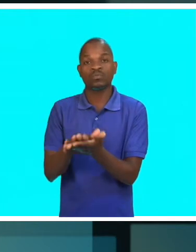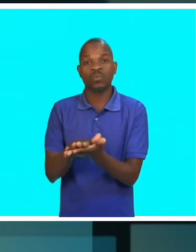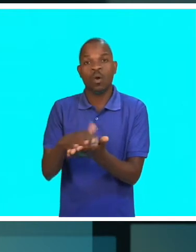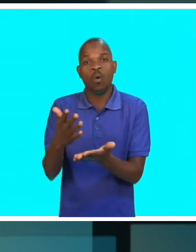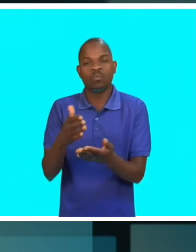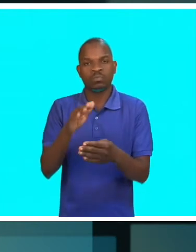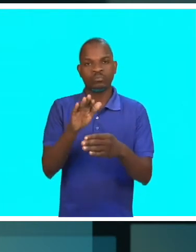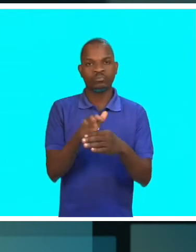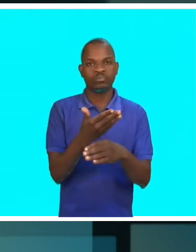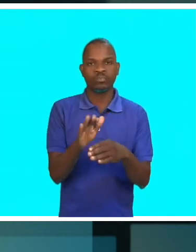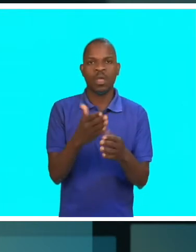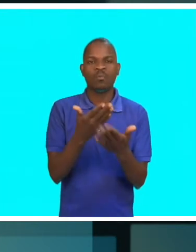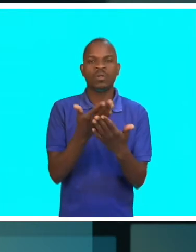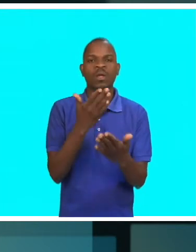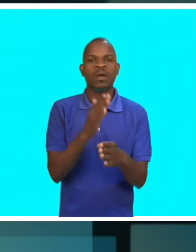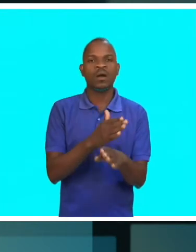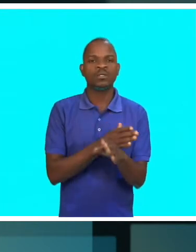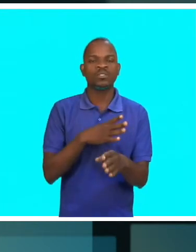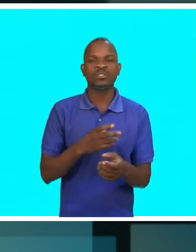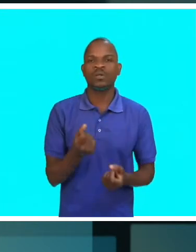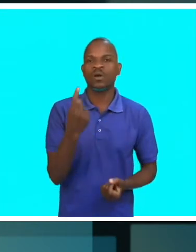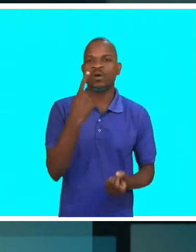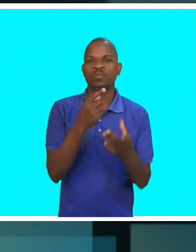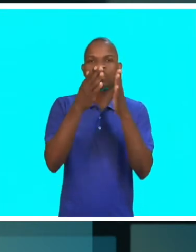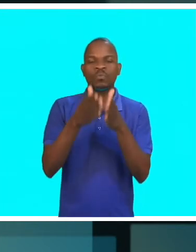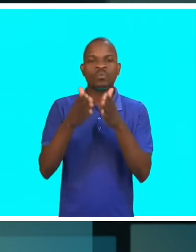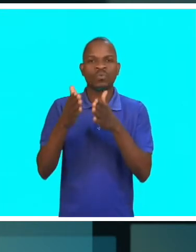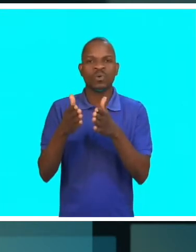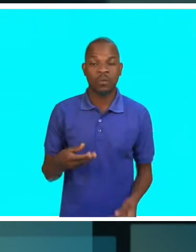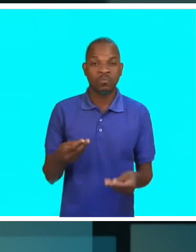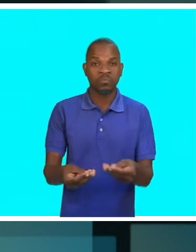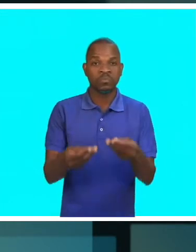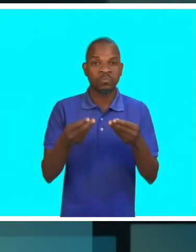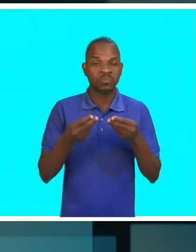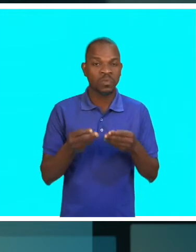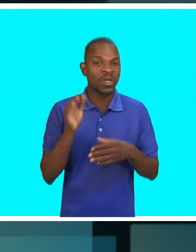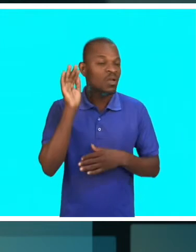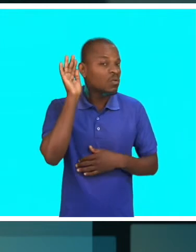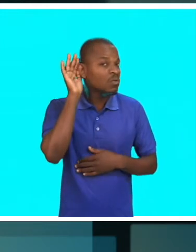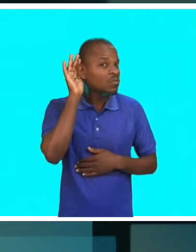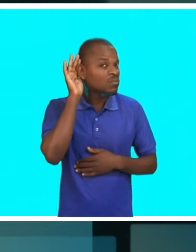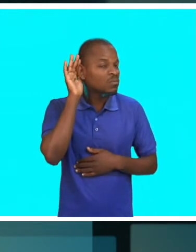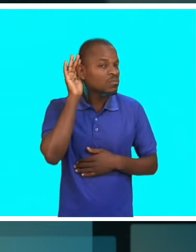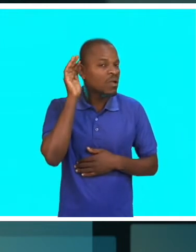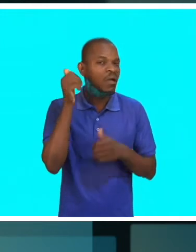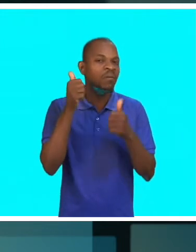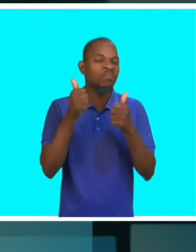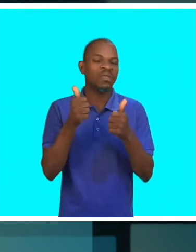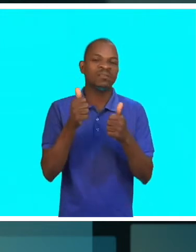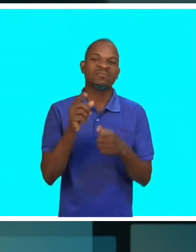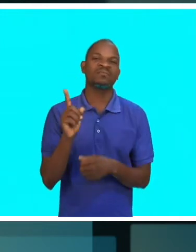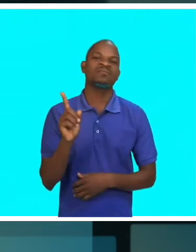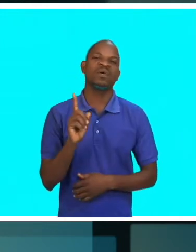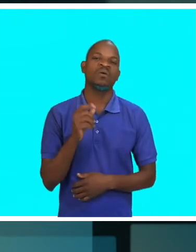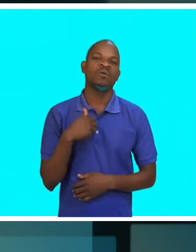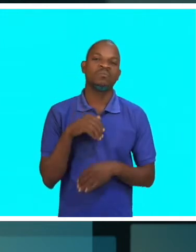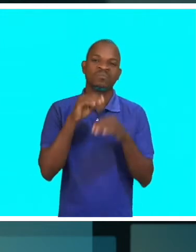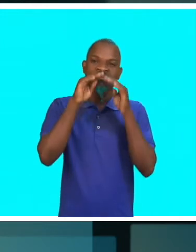quiseram explorar um pouco em termos de ser campo mesmo. Não recebi essa notícia de